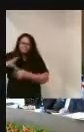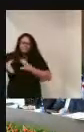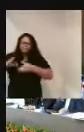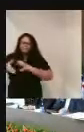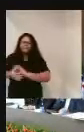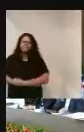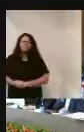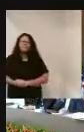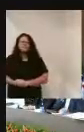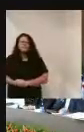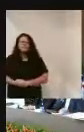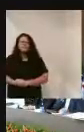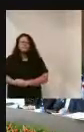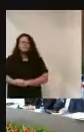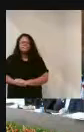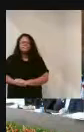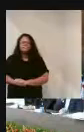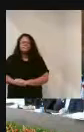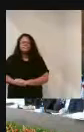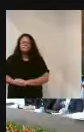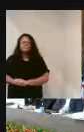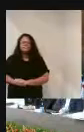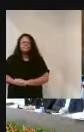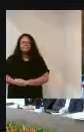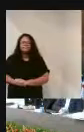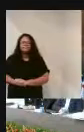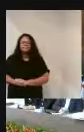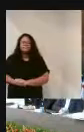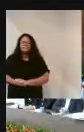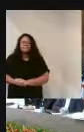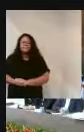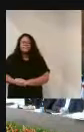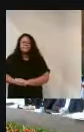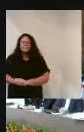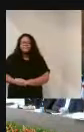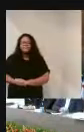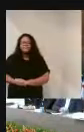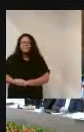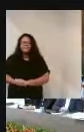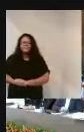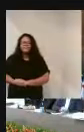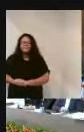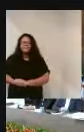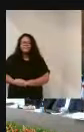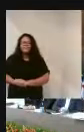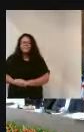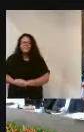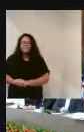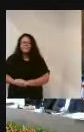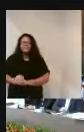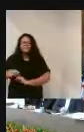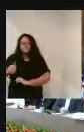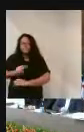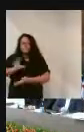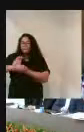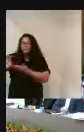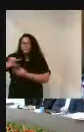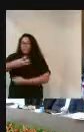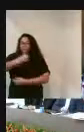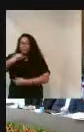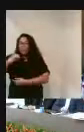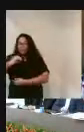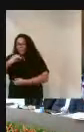que funcionou de forma de giro, né, na Centicop. A gente repassou as cooperativas, custeou 300 mil da despesa desse